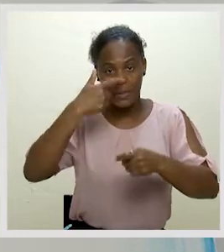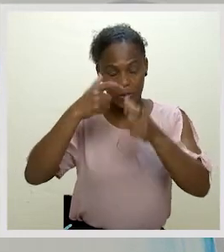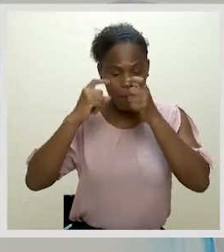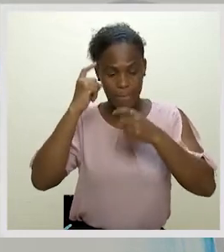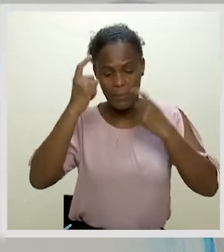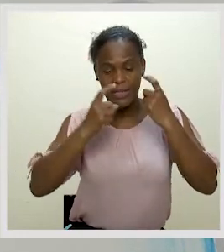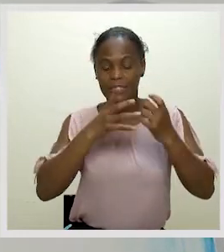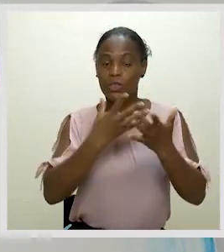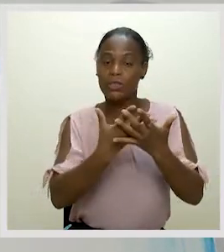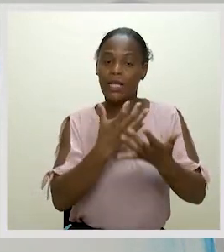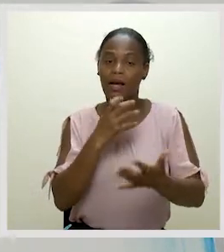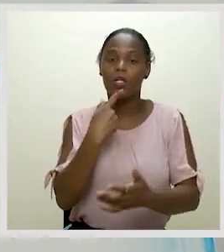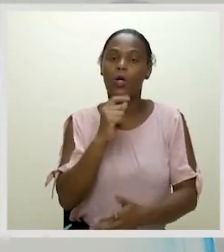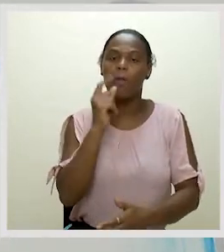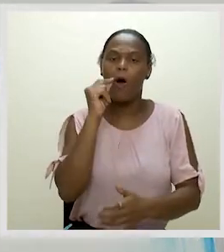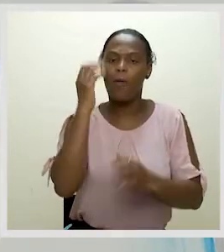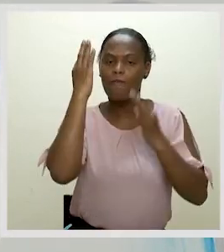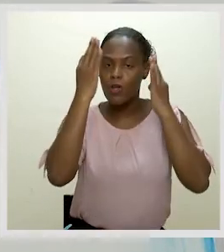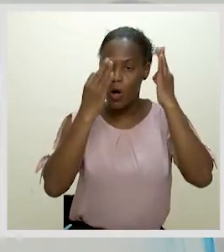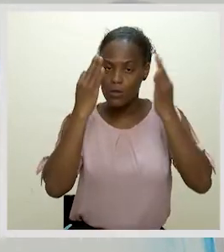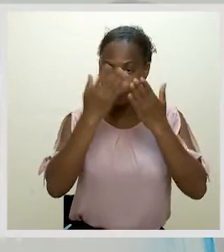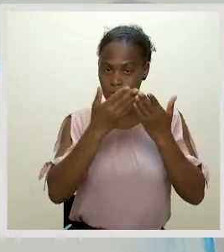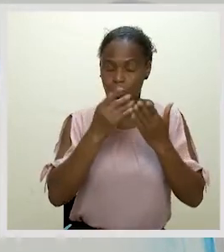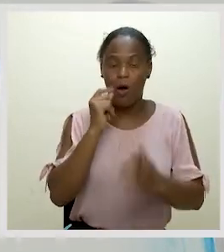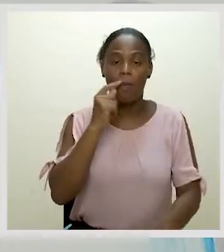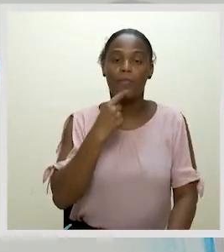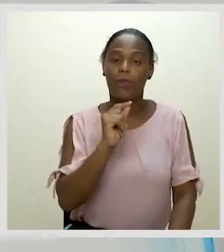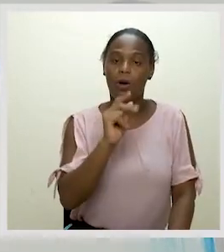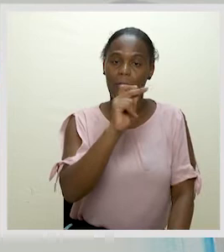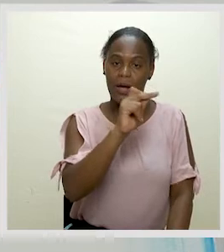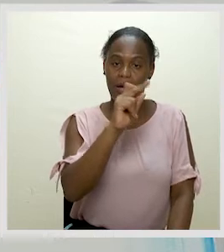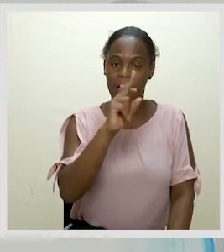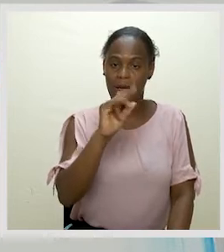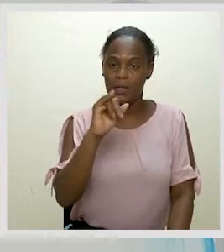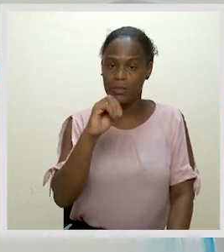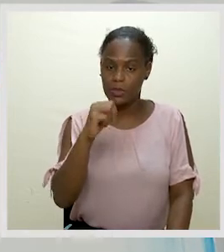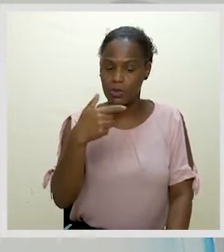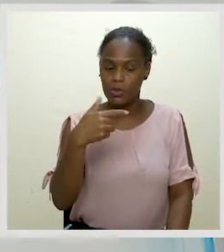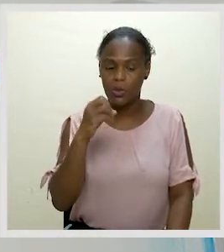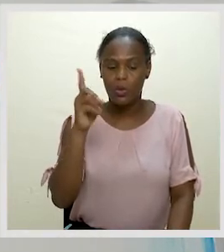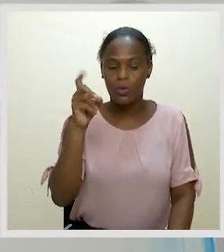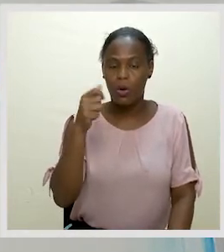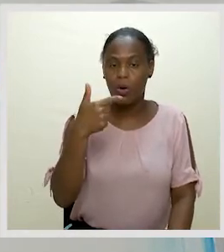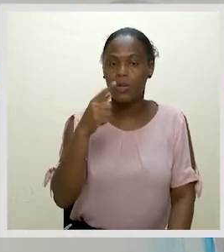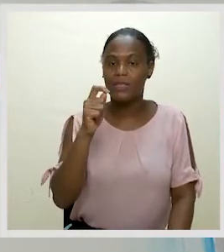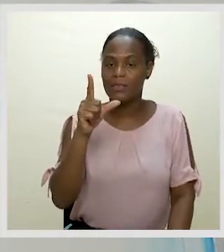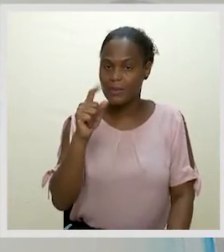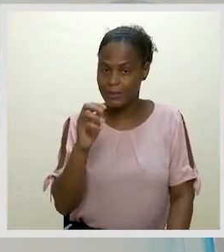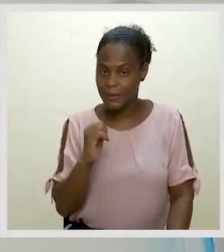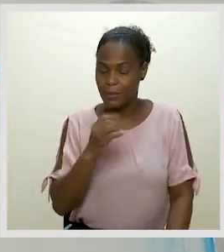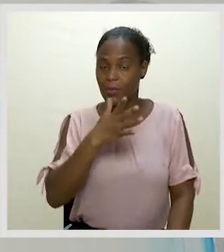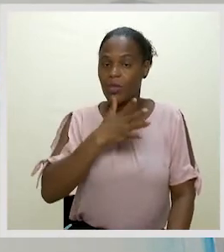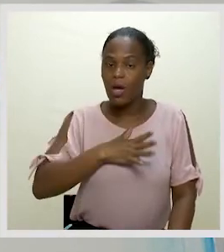neste caso destaca-se o Aristóteles, é um grande filósofo. O Aristóteles nos diz